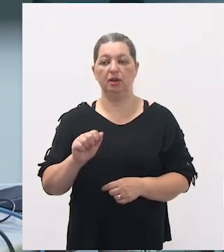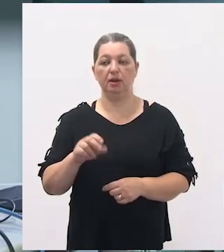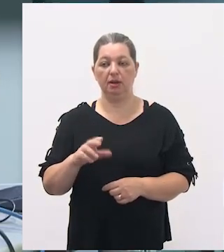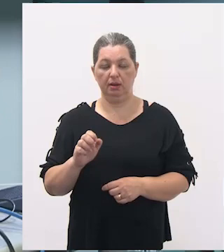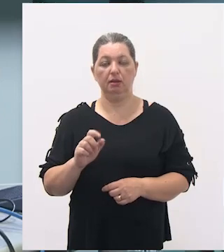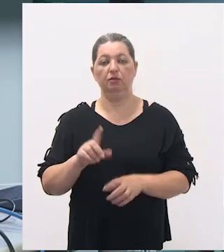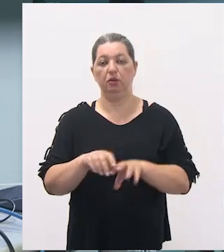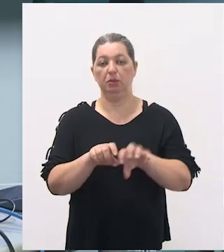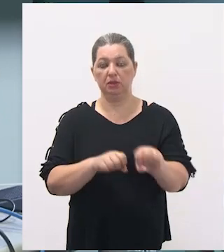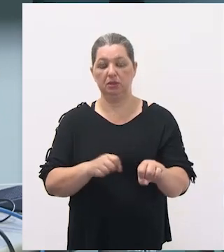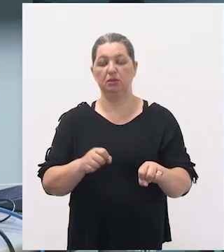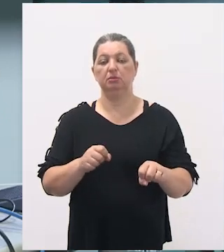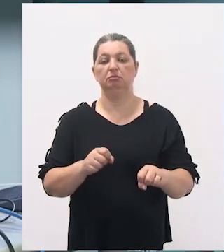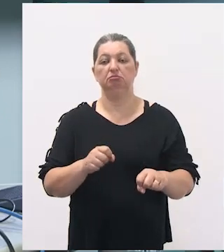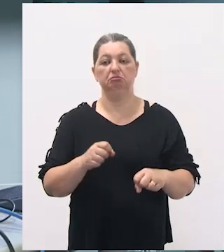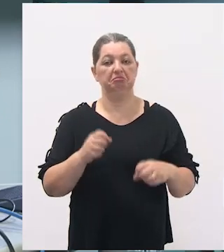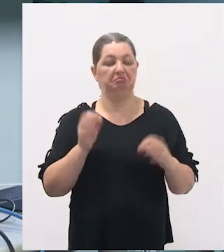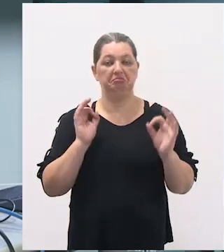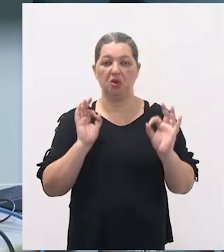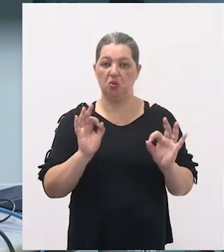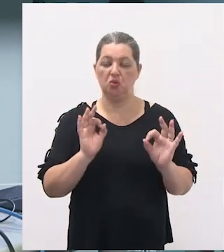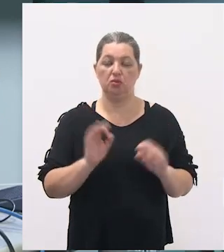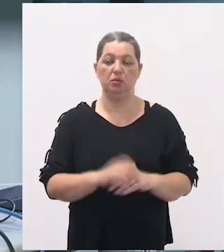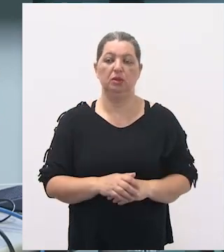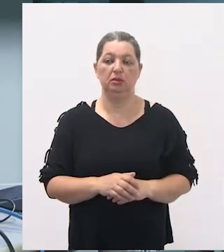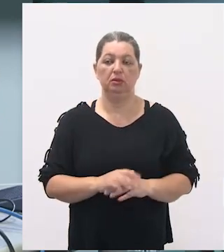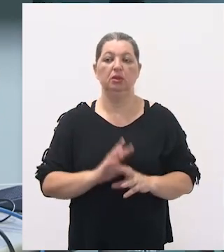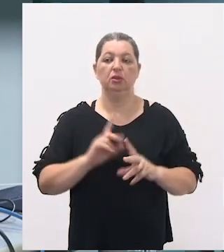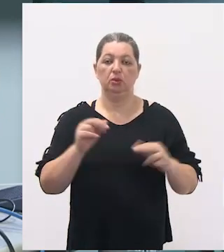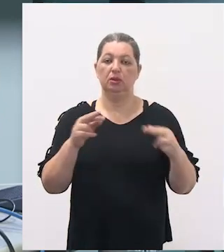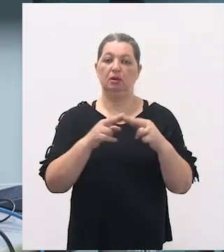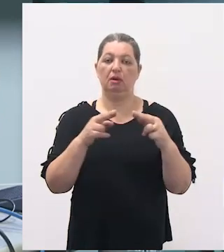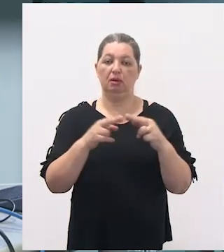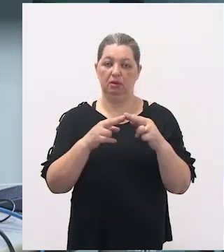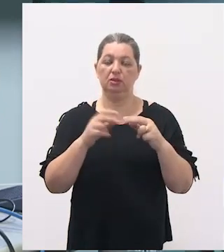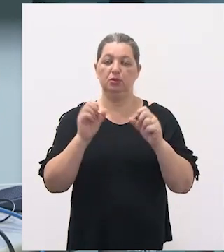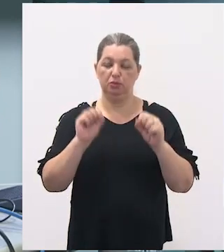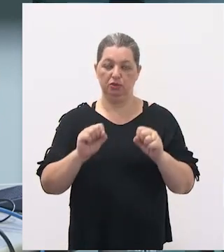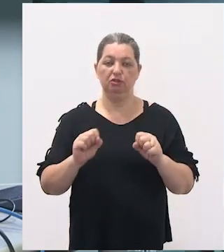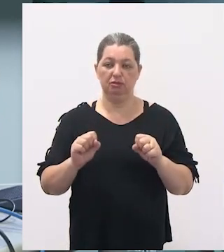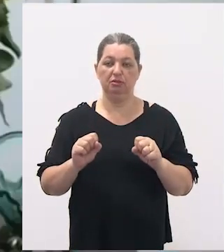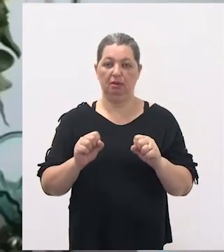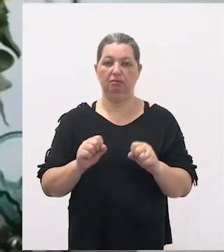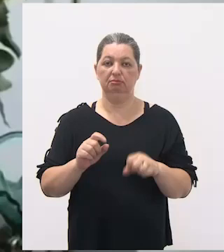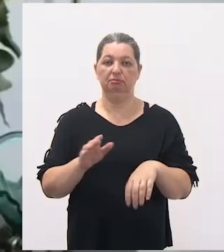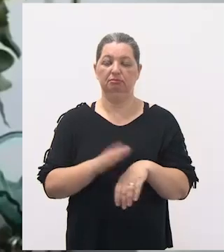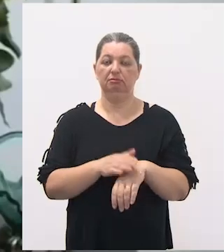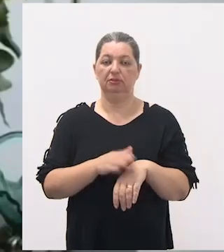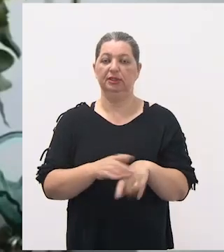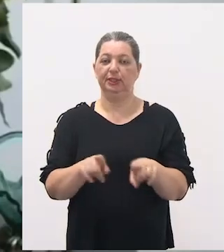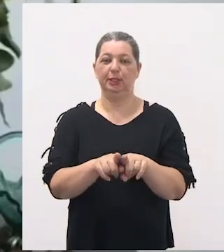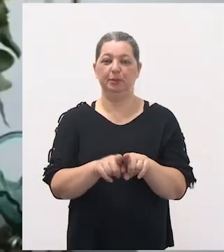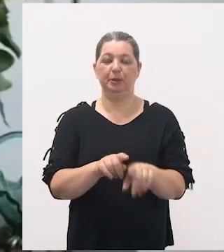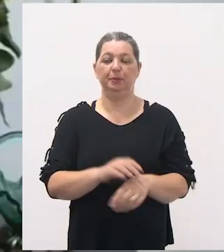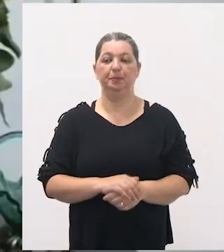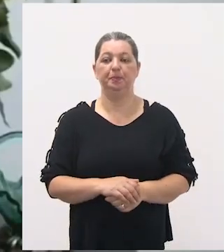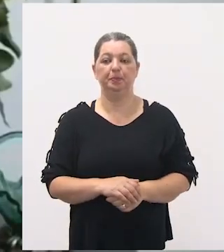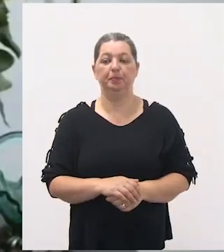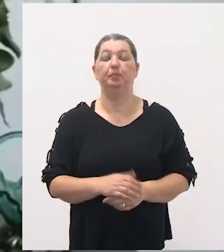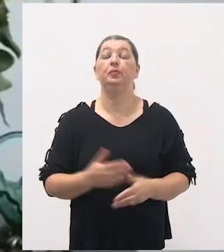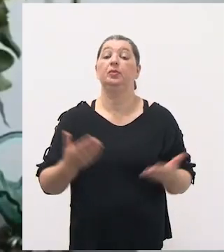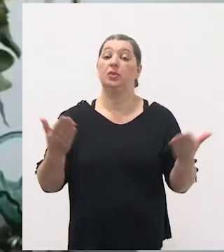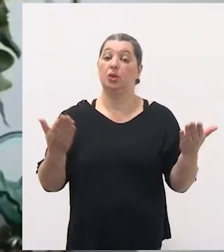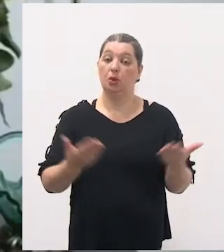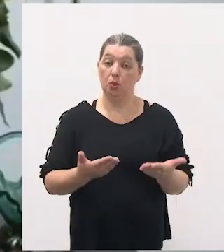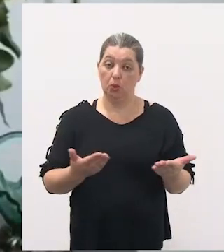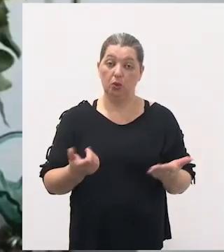foi excelente, poderia incluir toda a rede nessa formação. Então, professora, hoje nós estamos falando